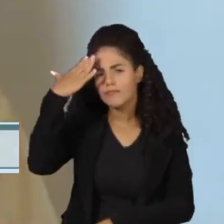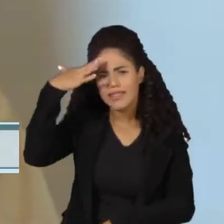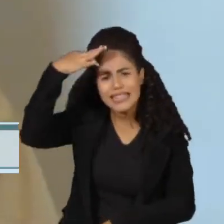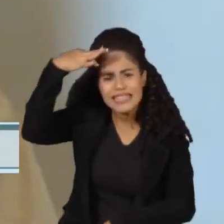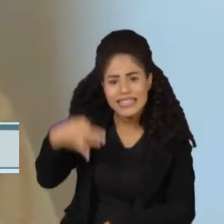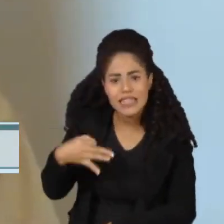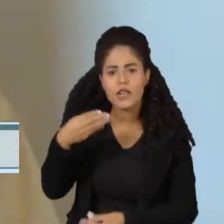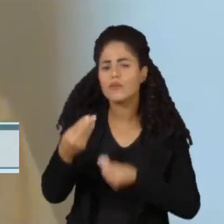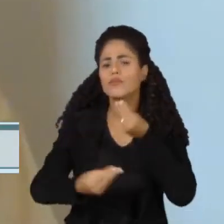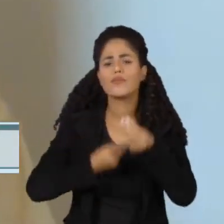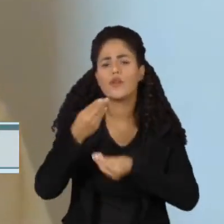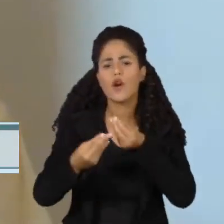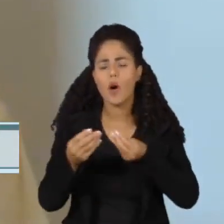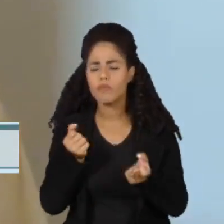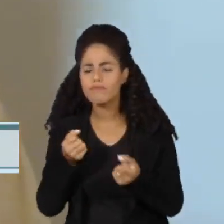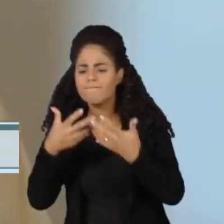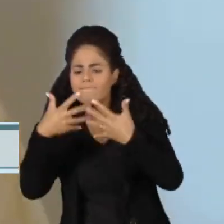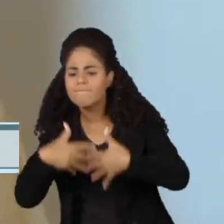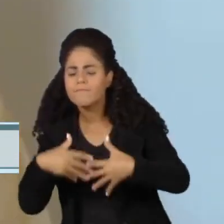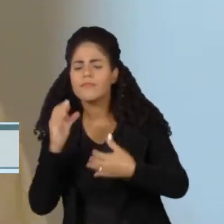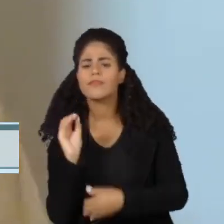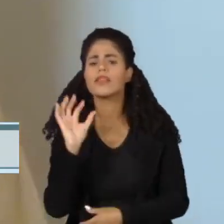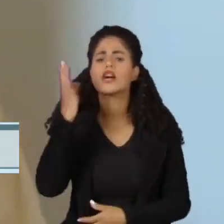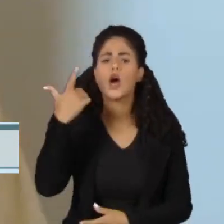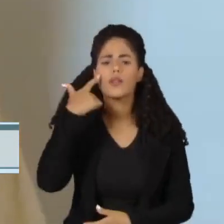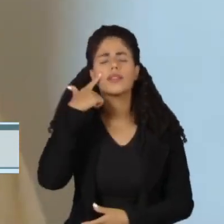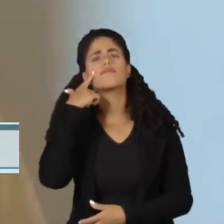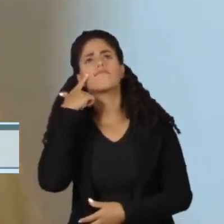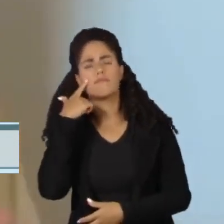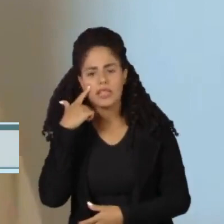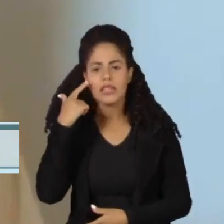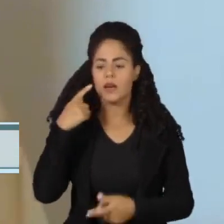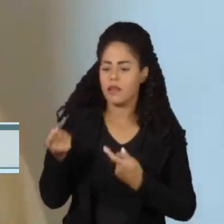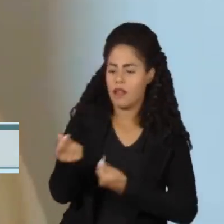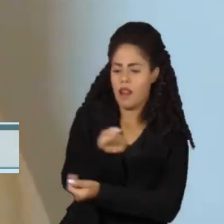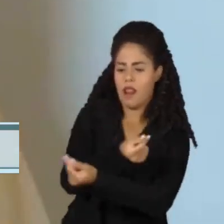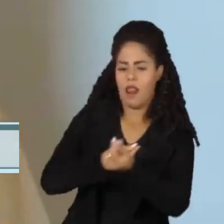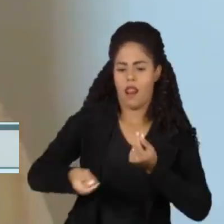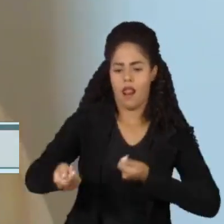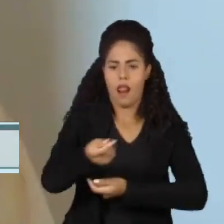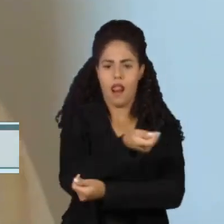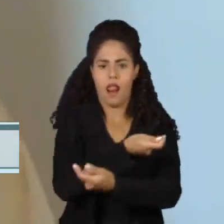melhor como que isso funciona, assim, porque conectado à macroeconomia, isso não,